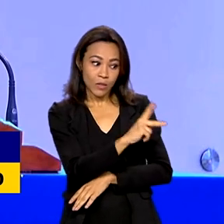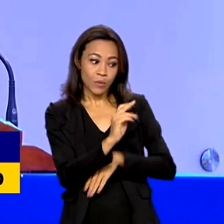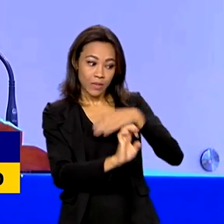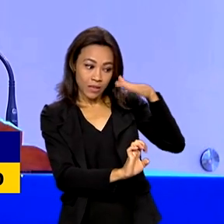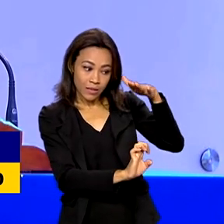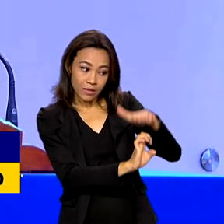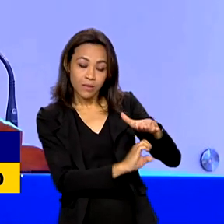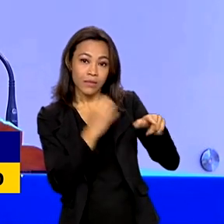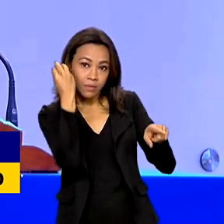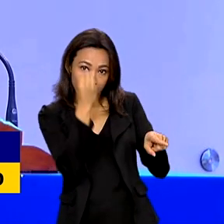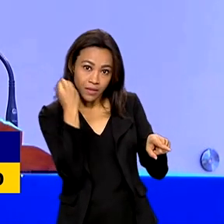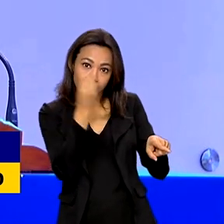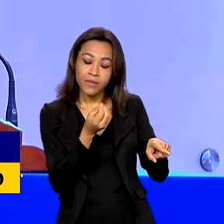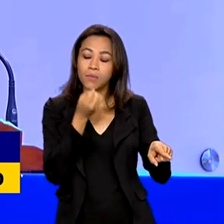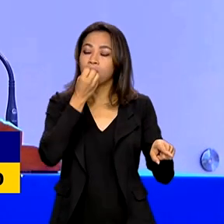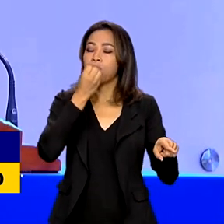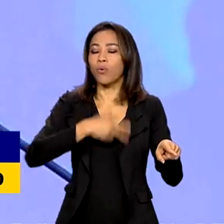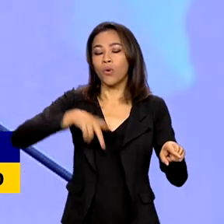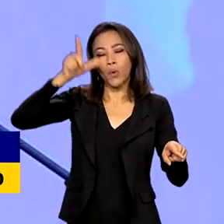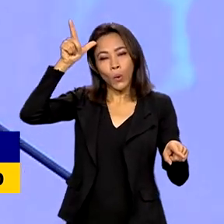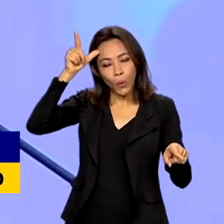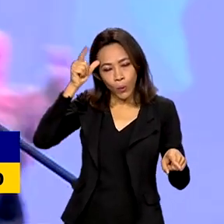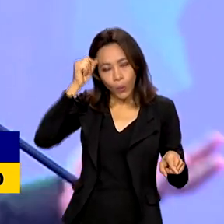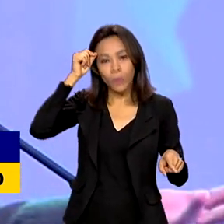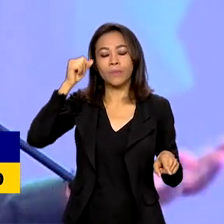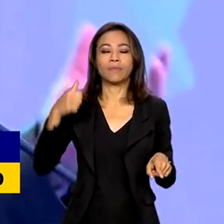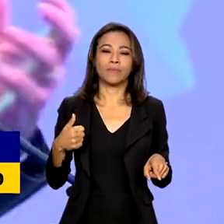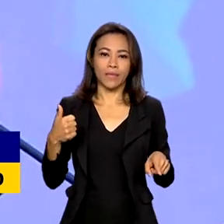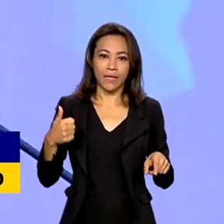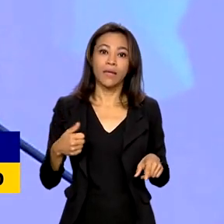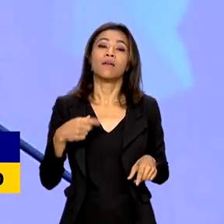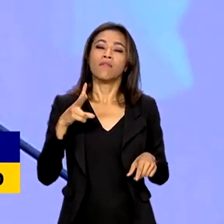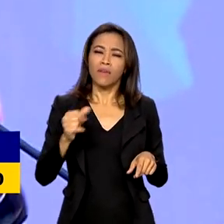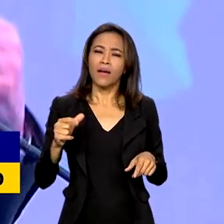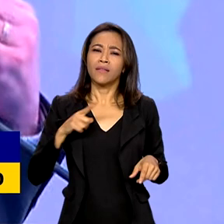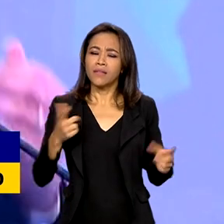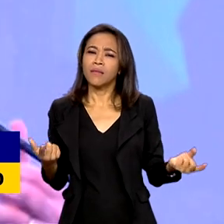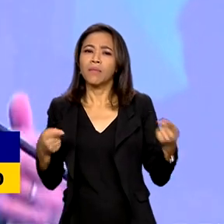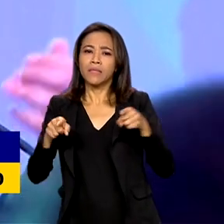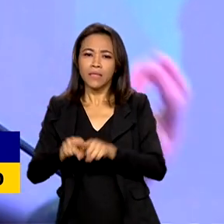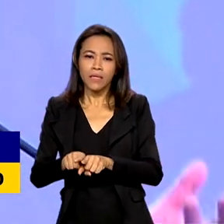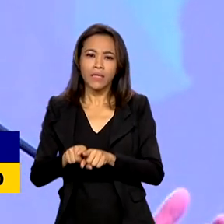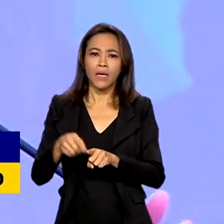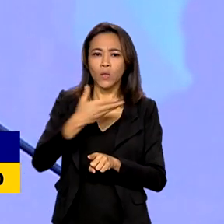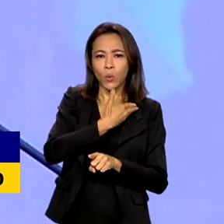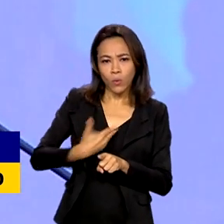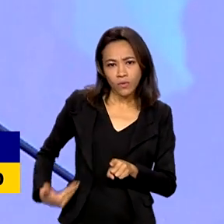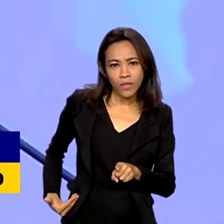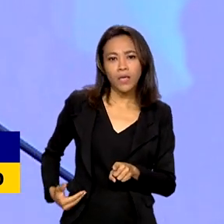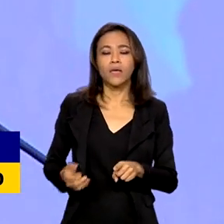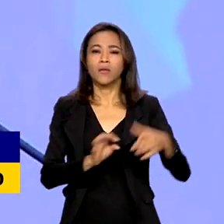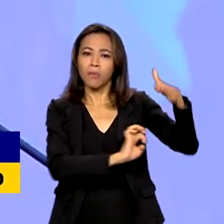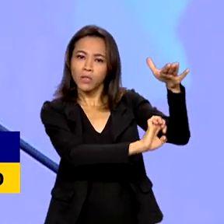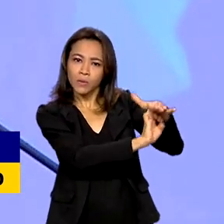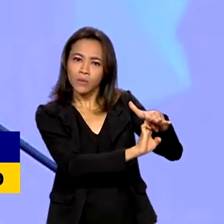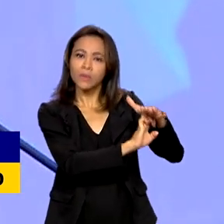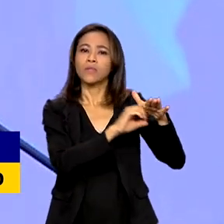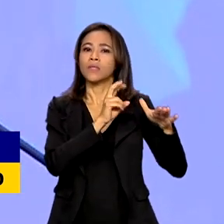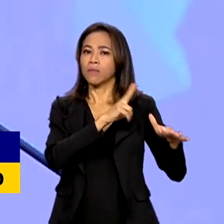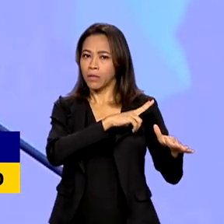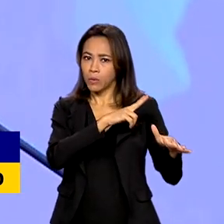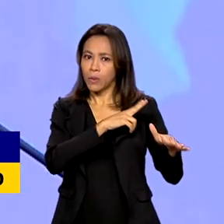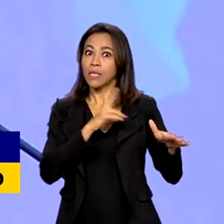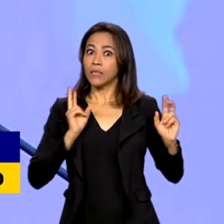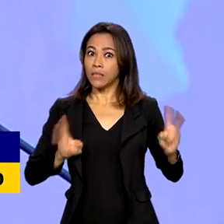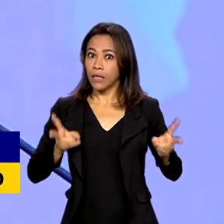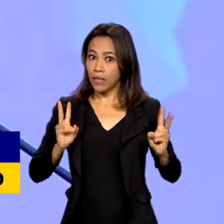isso reforça o nosso pensamento, que é possível fazer essa parceria do que é público e que é privado, respeitando a